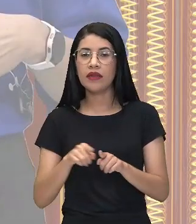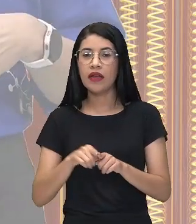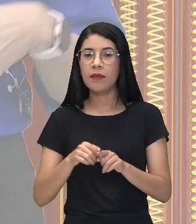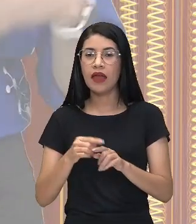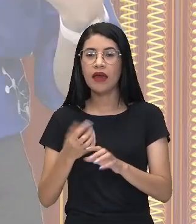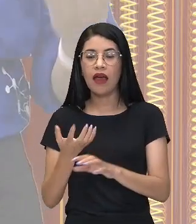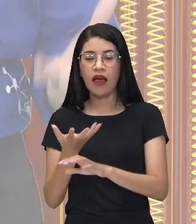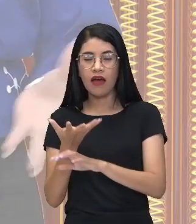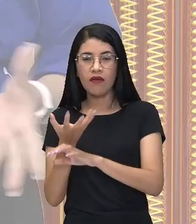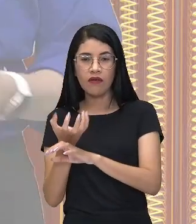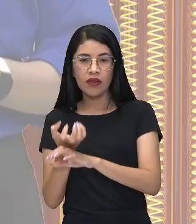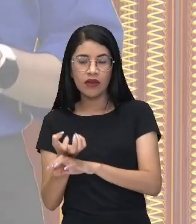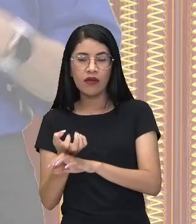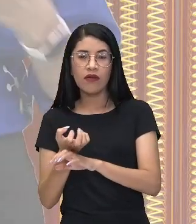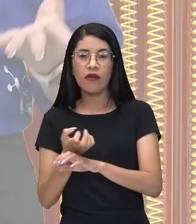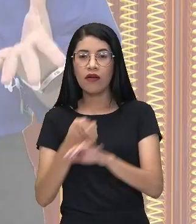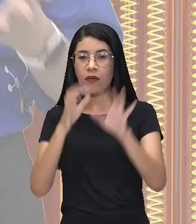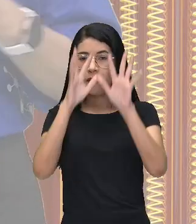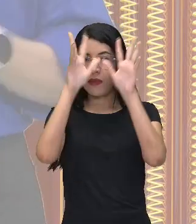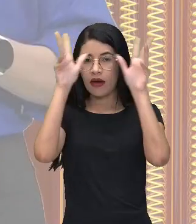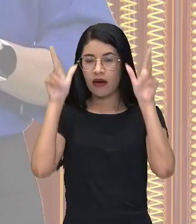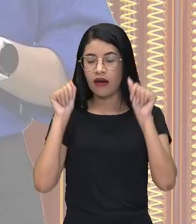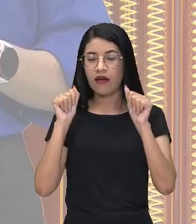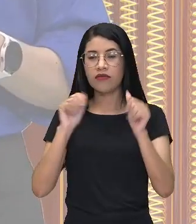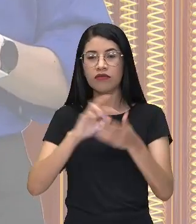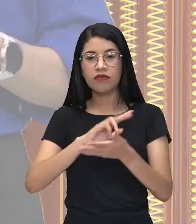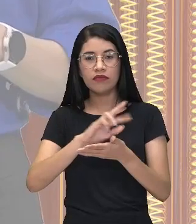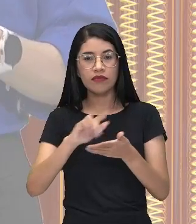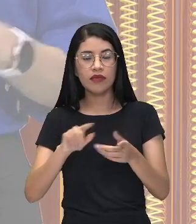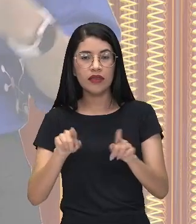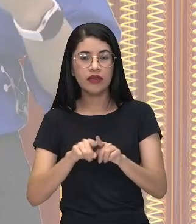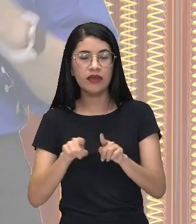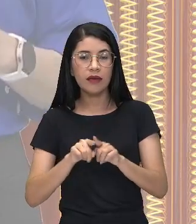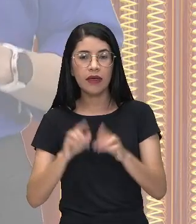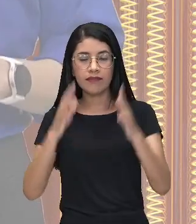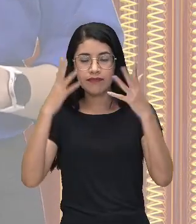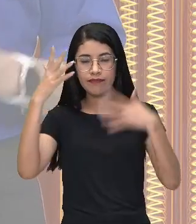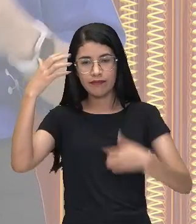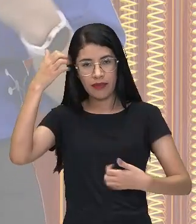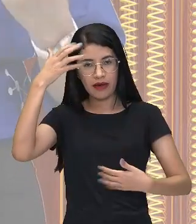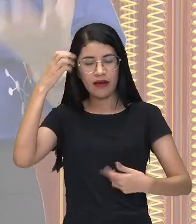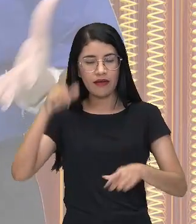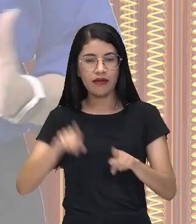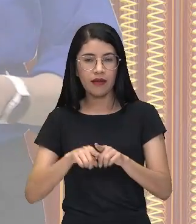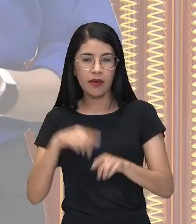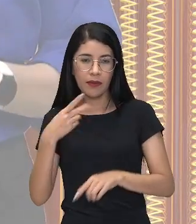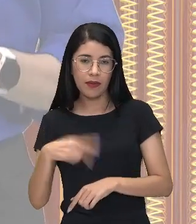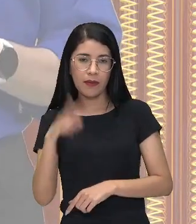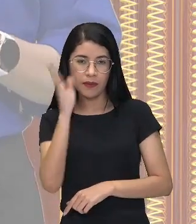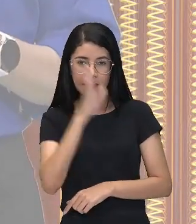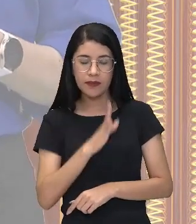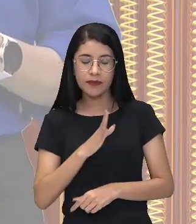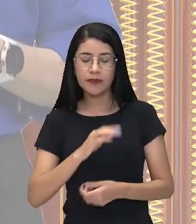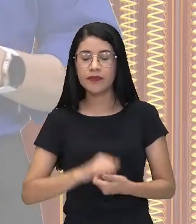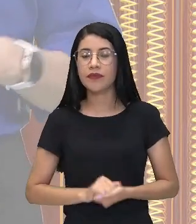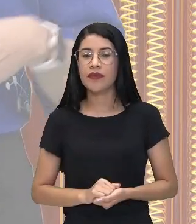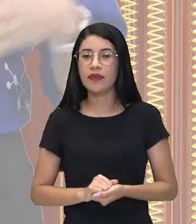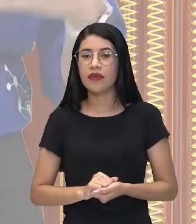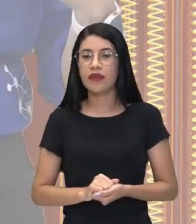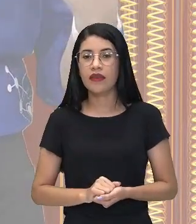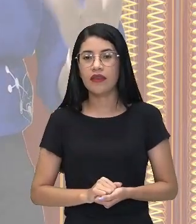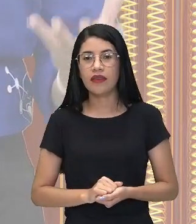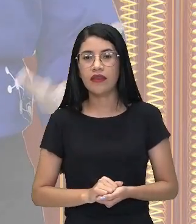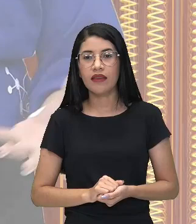régia, o mico-leão dourado, que são espécies próprias aqui do território